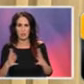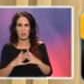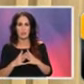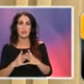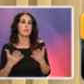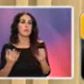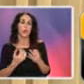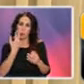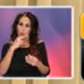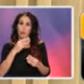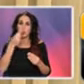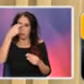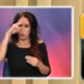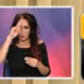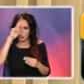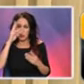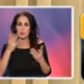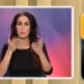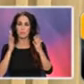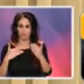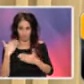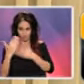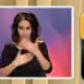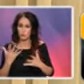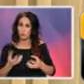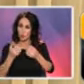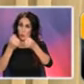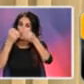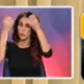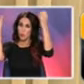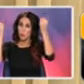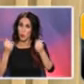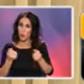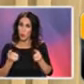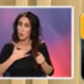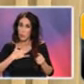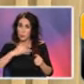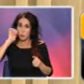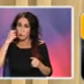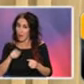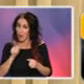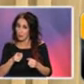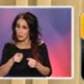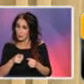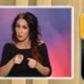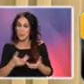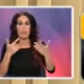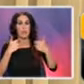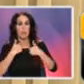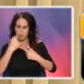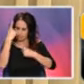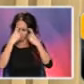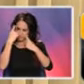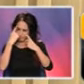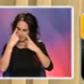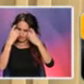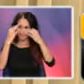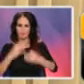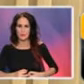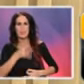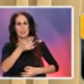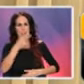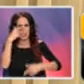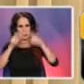com grande esforço, temos vindo a recuperar. Devo, em consciência, dizer